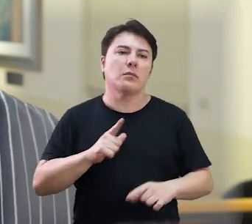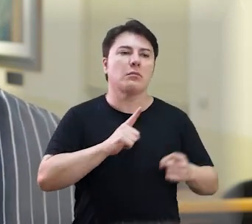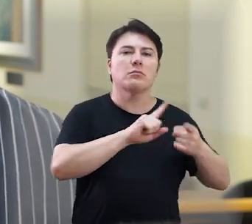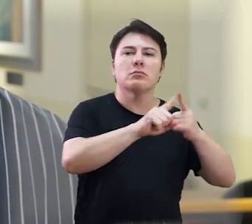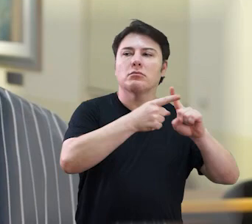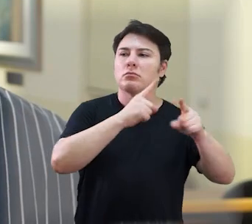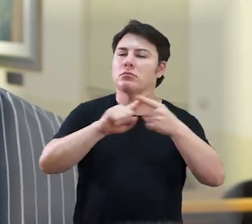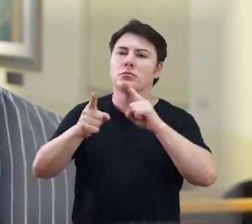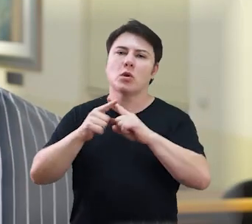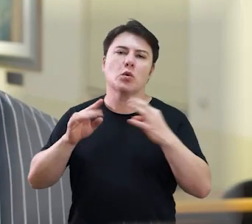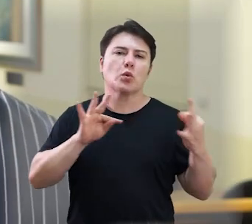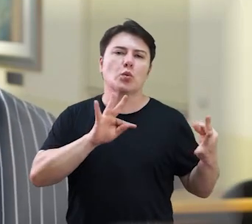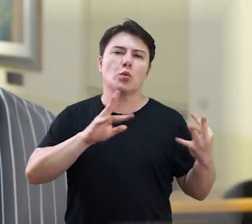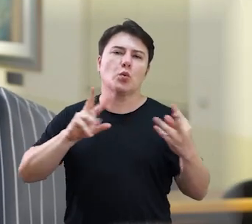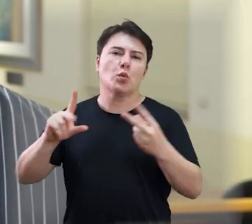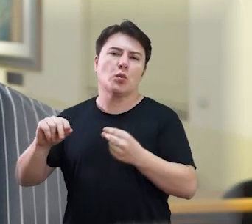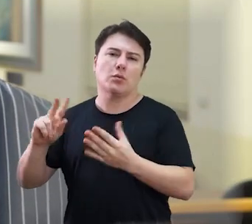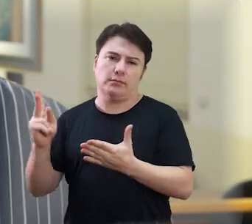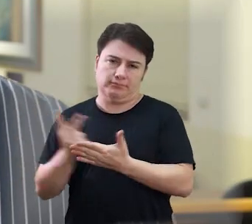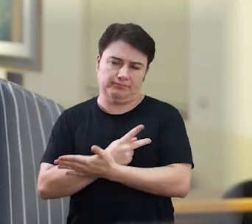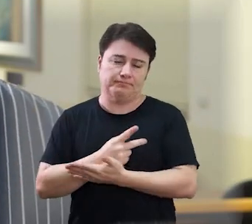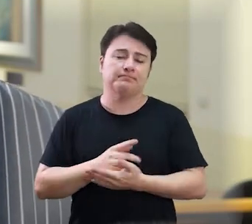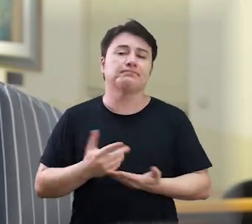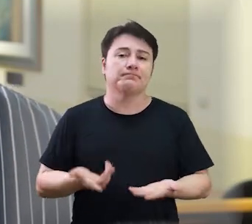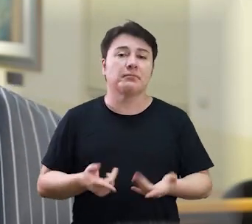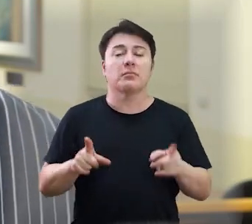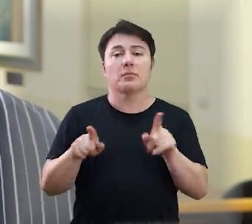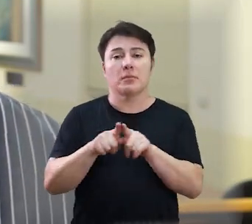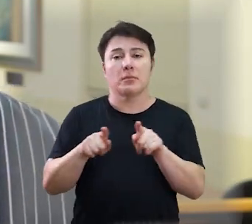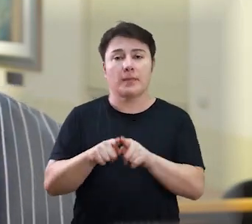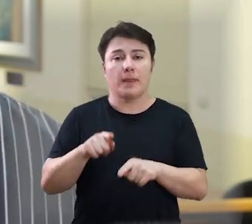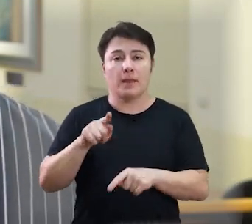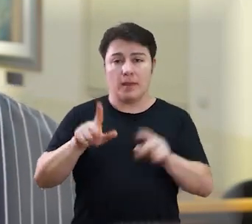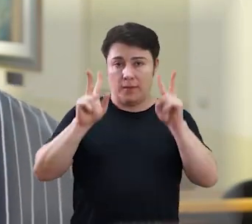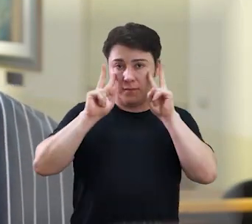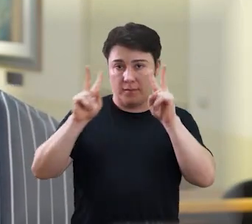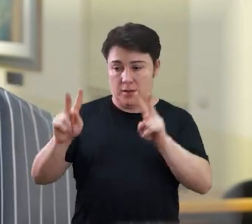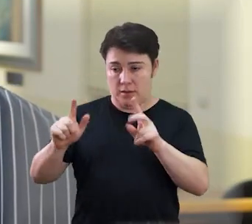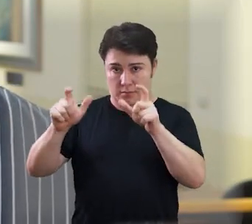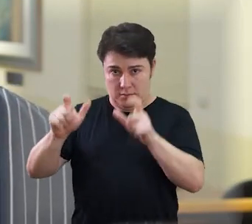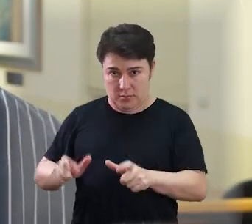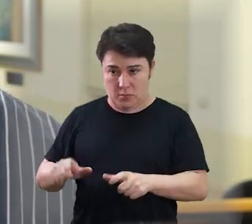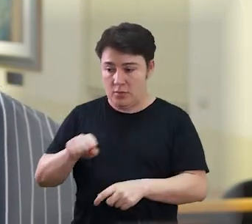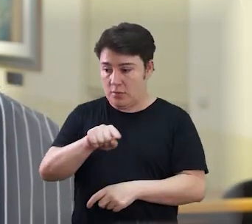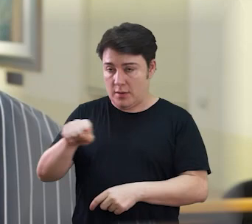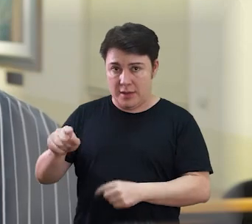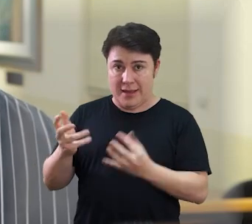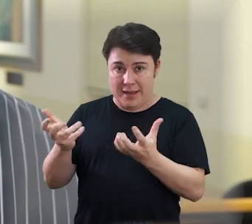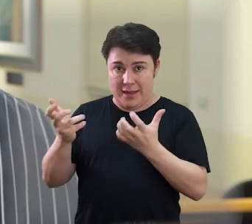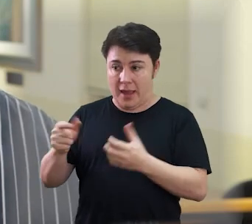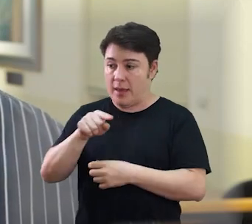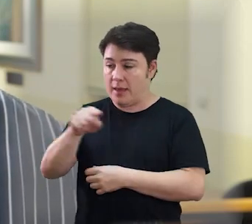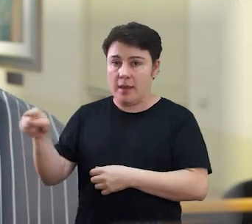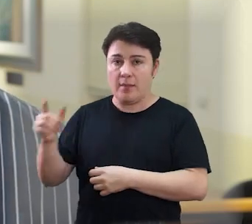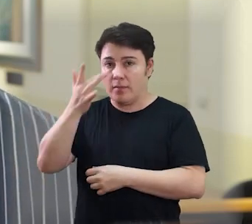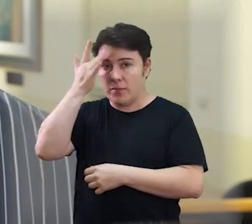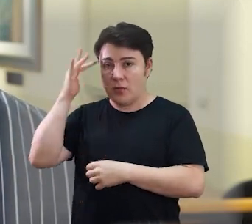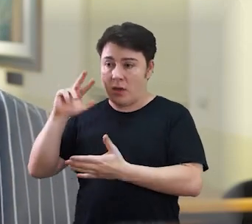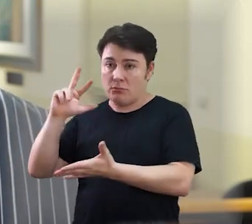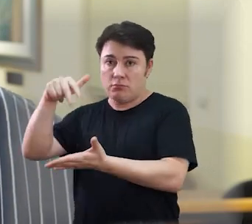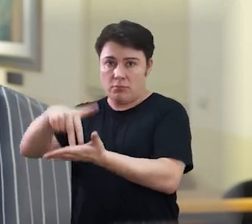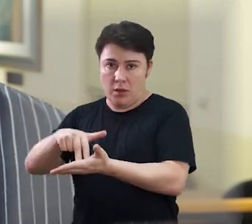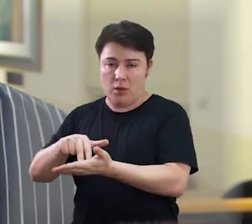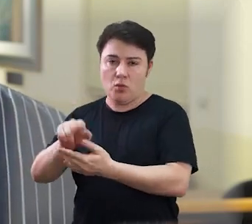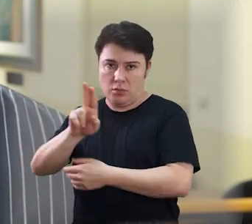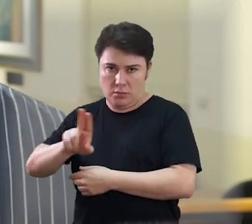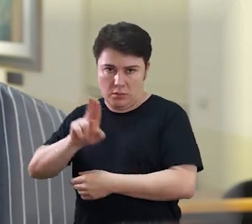para que a efetividade ela aconteça. É claro que quando você olha para um espaço e você quer que ele seja utilizado,